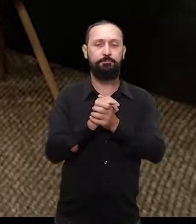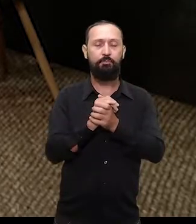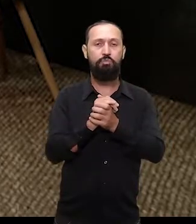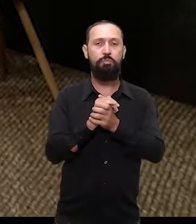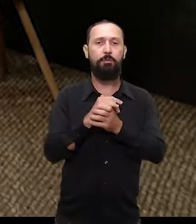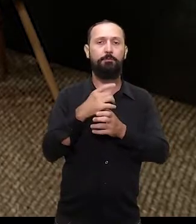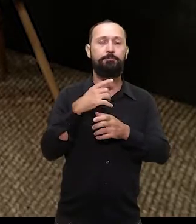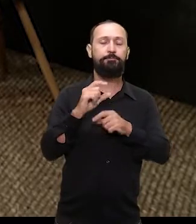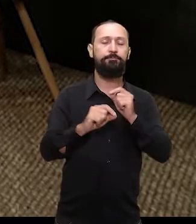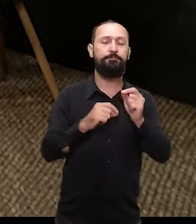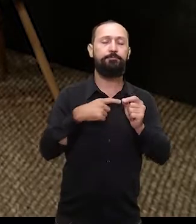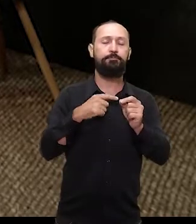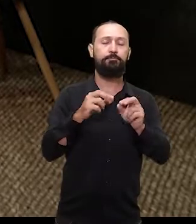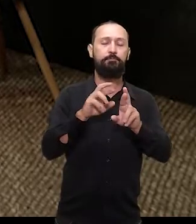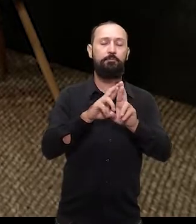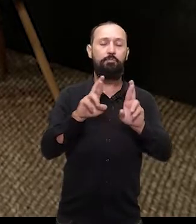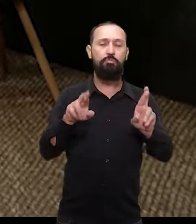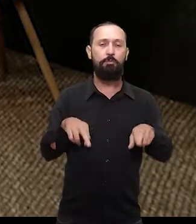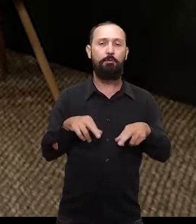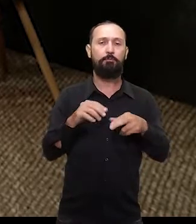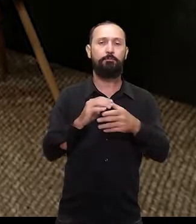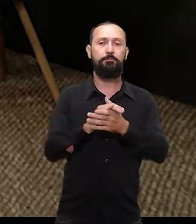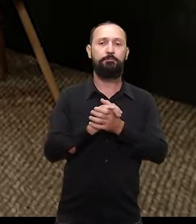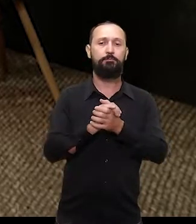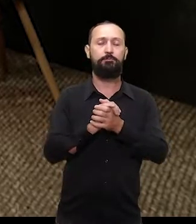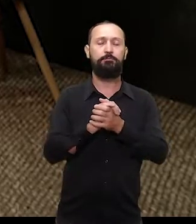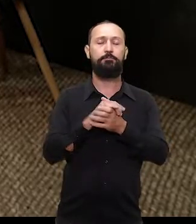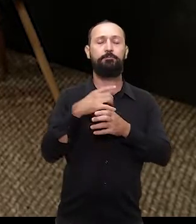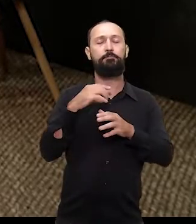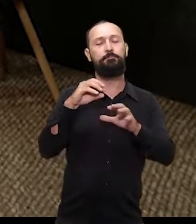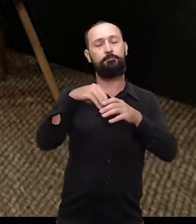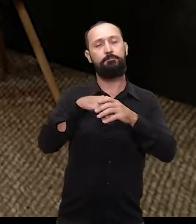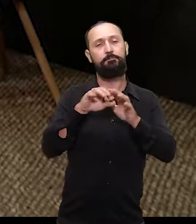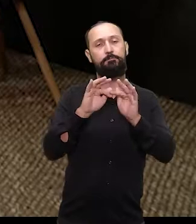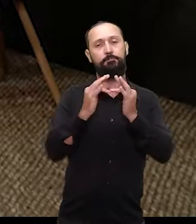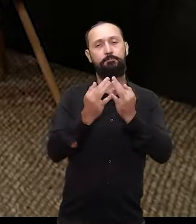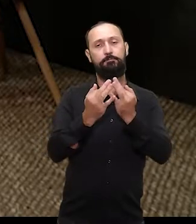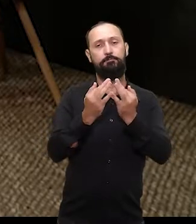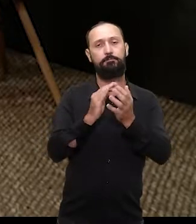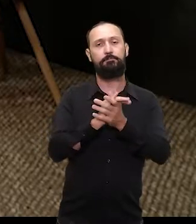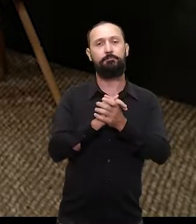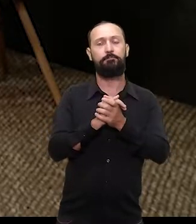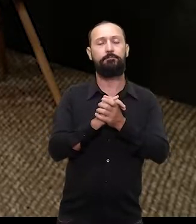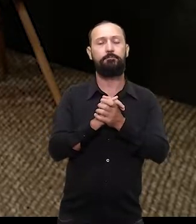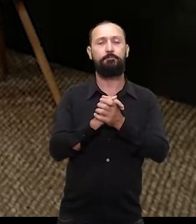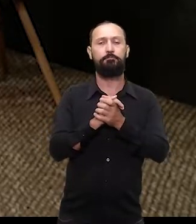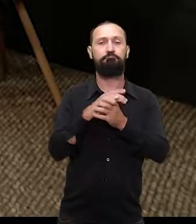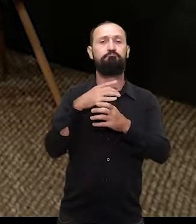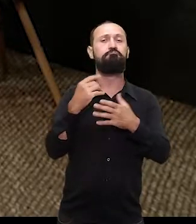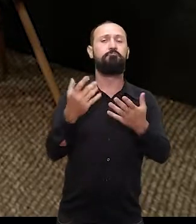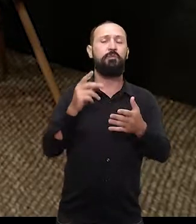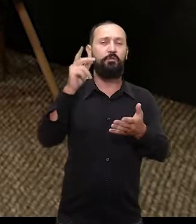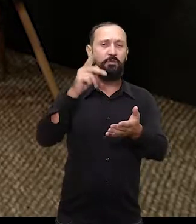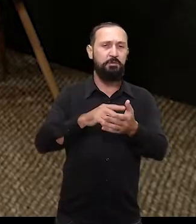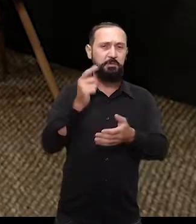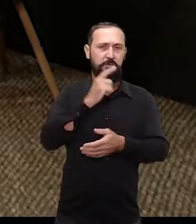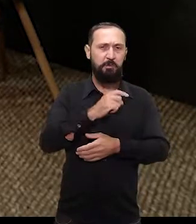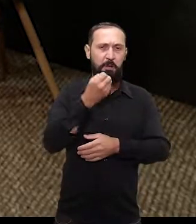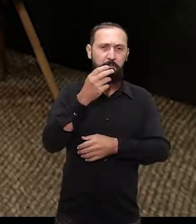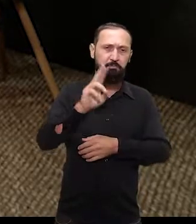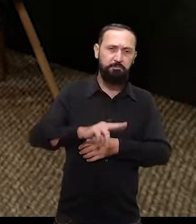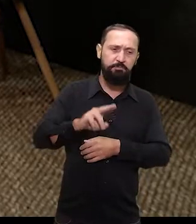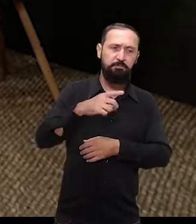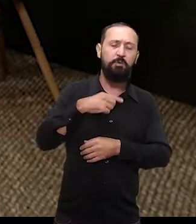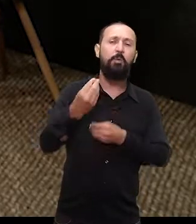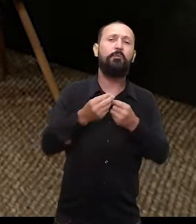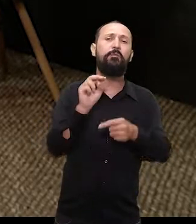quando essa relação de afeto ou familiar Dr essas medidas realmente funciona